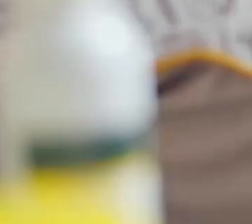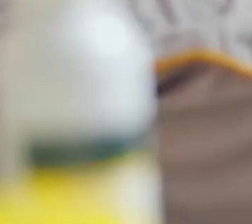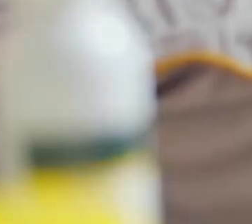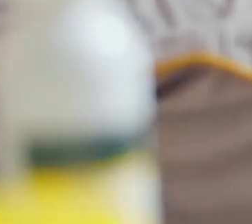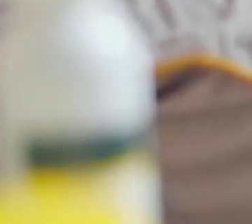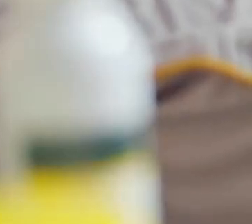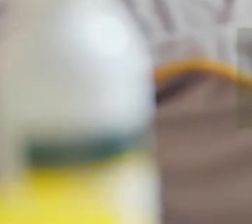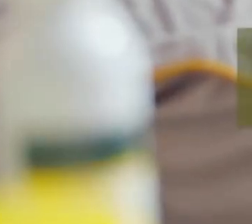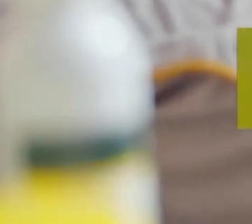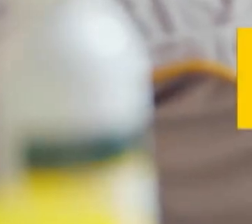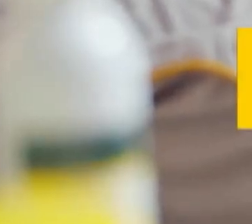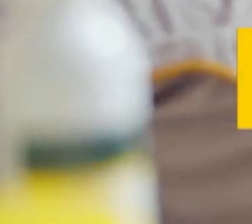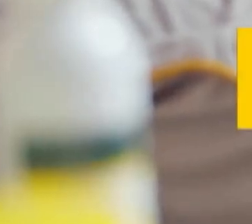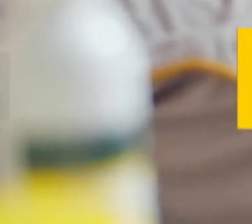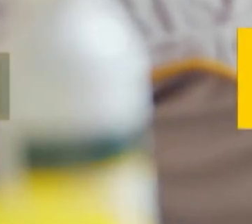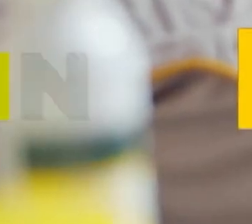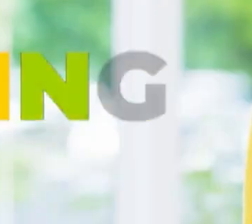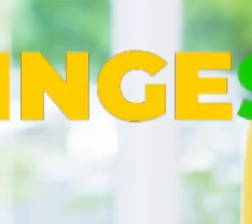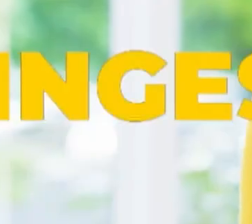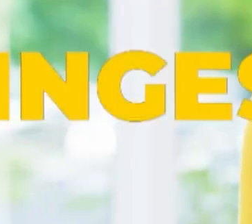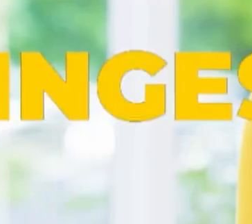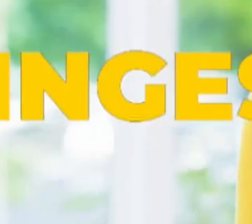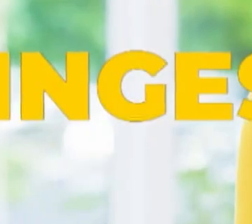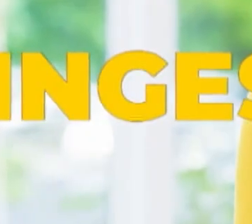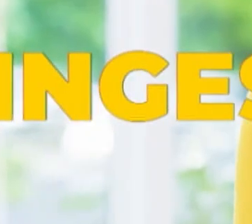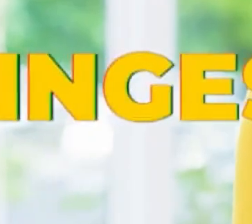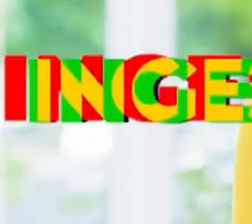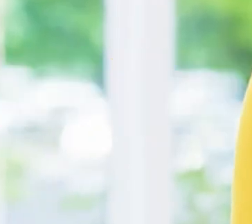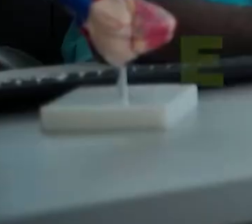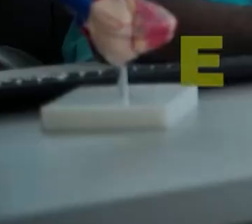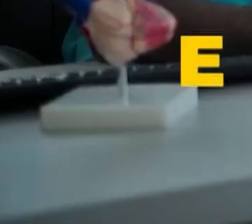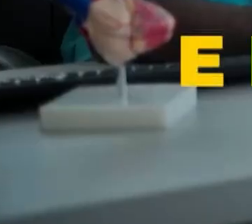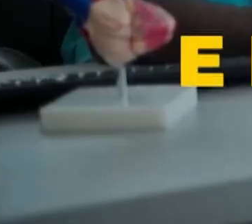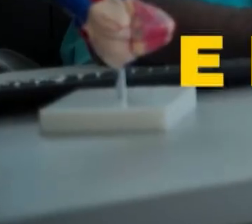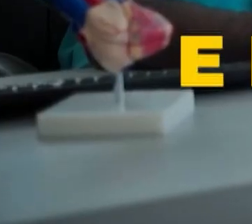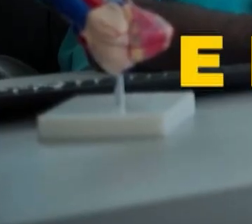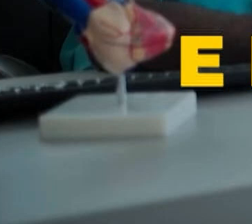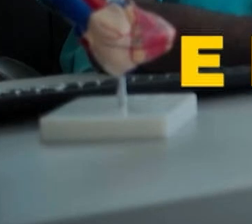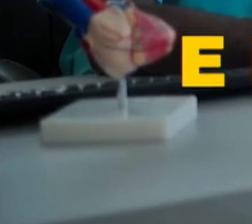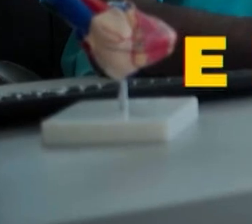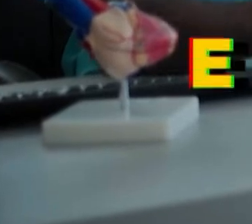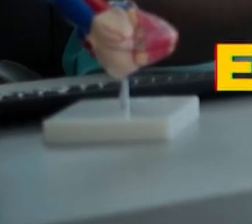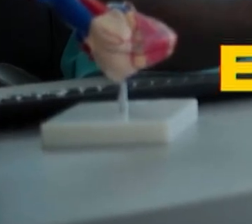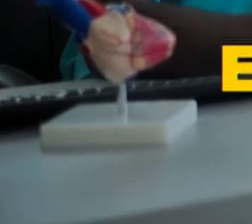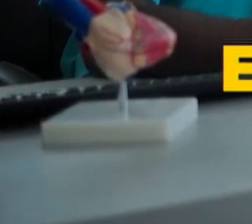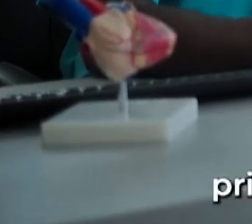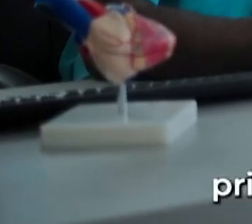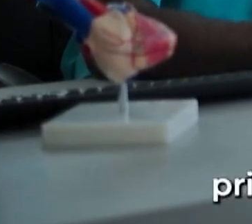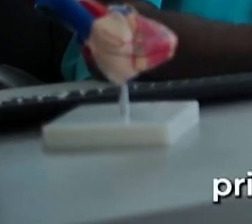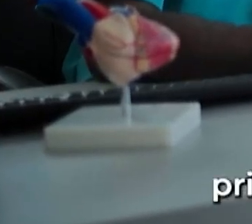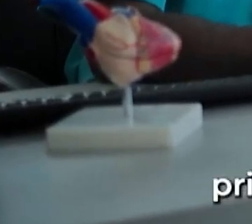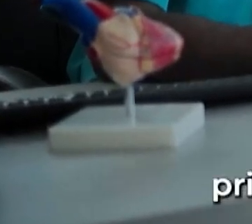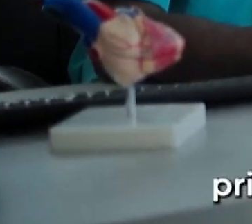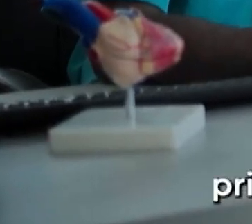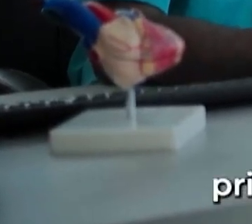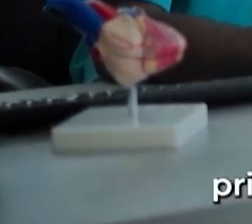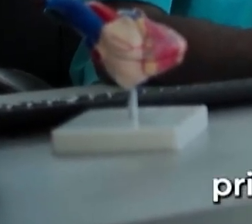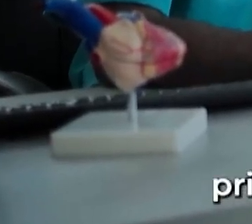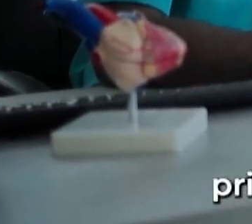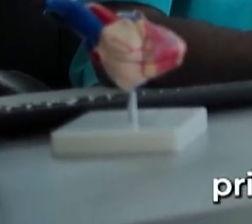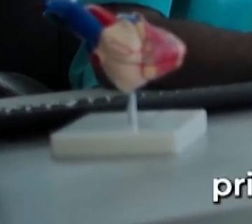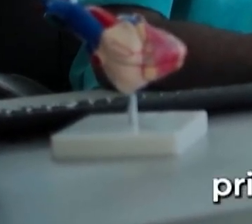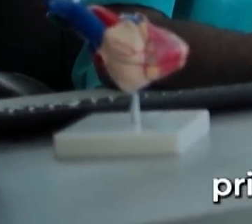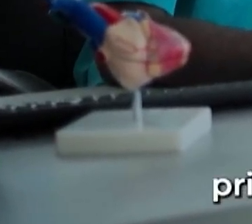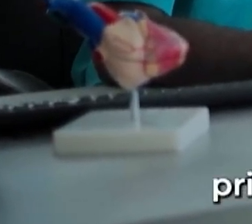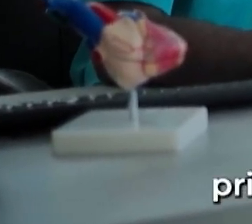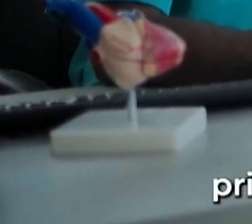O recomendado é repouso, ingestão de líquidos e buscar o serviço de saúde, principalmente se houver